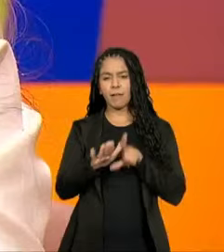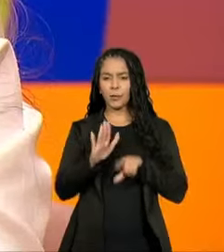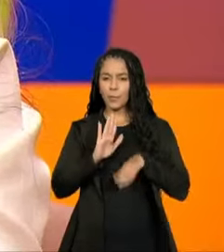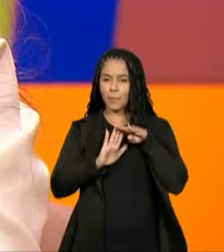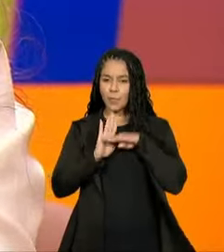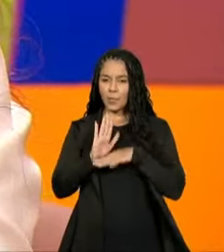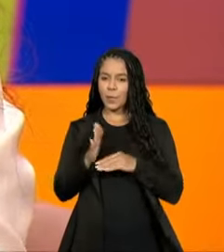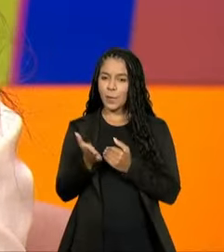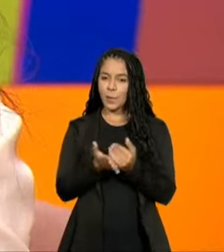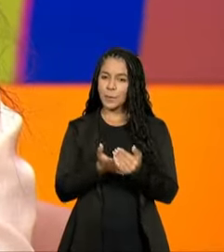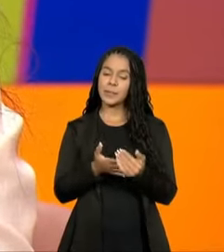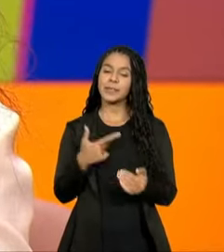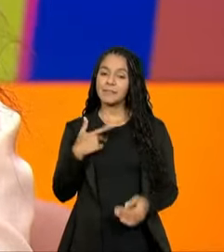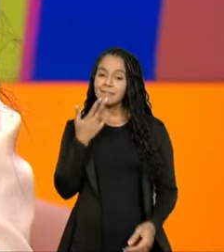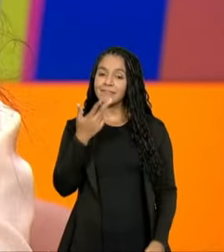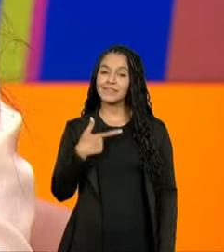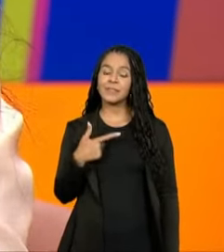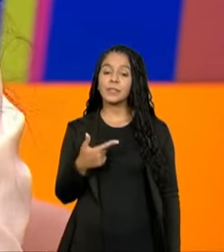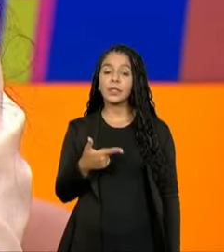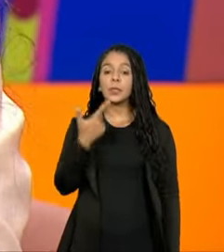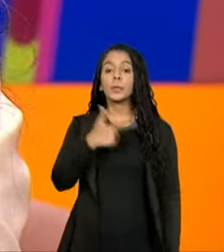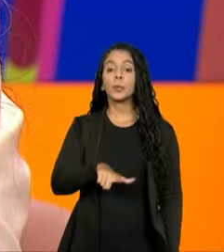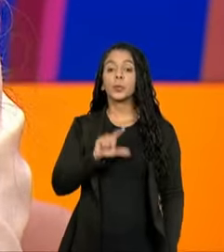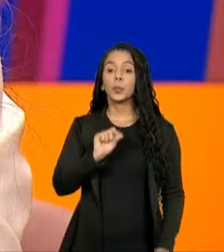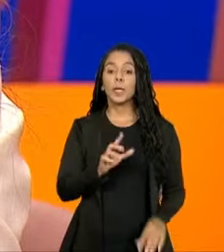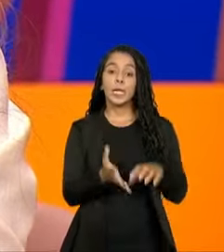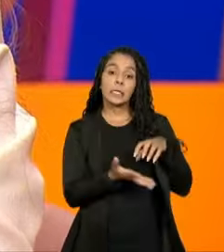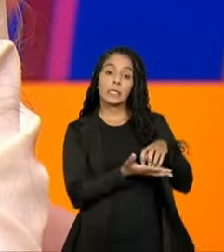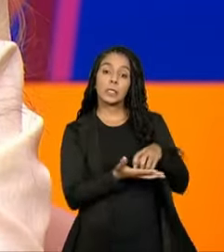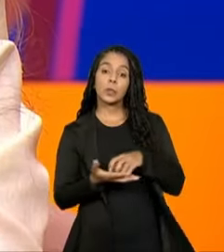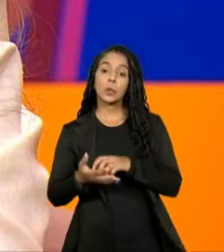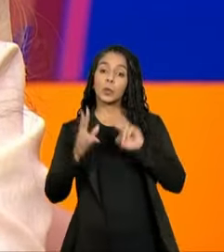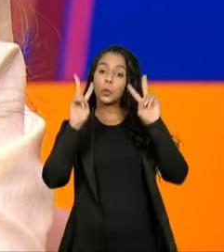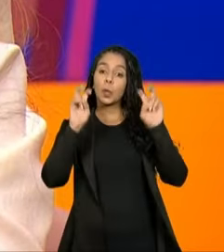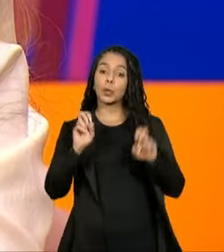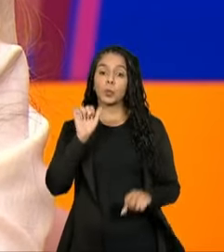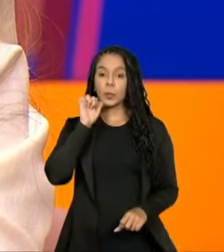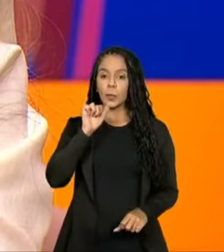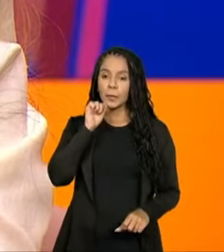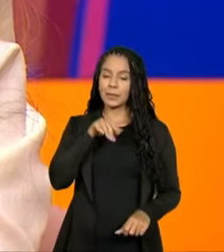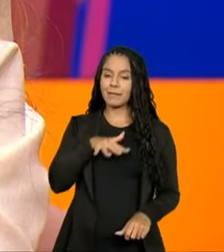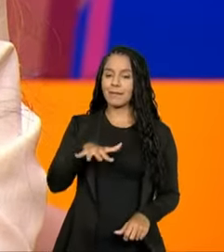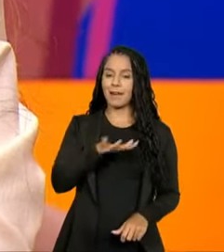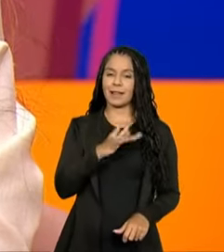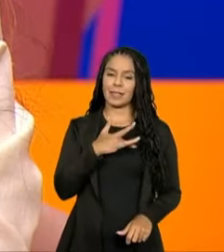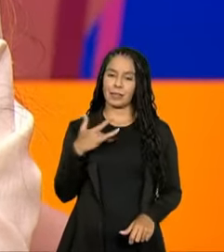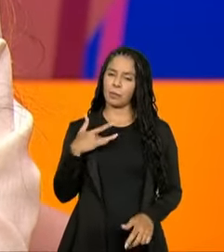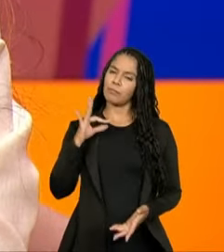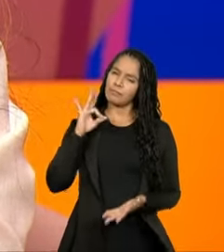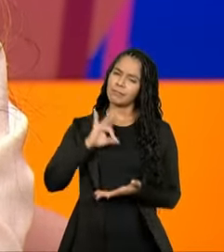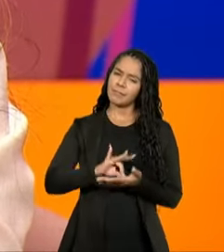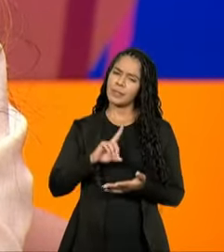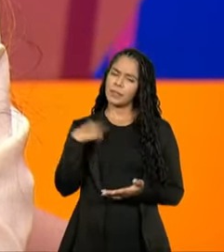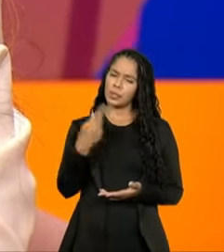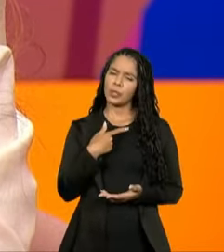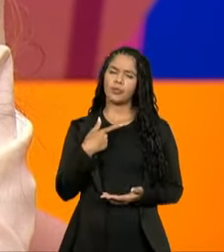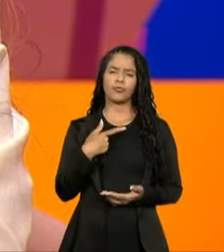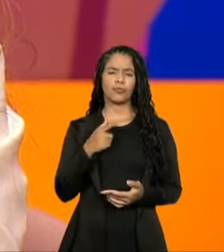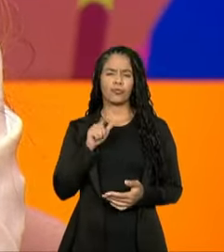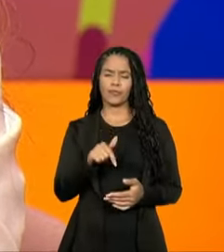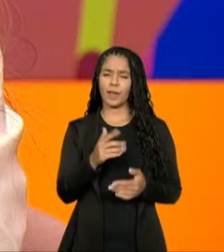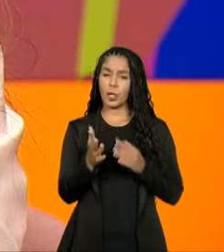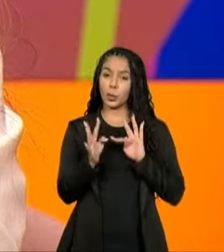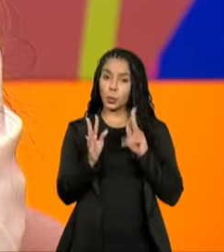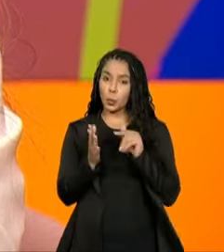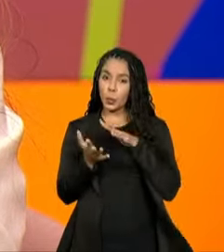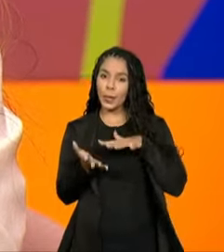começar, que repete a setorização dos assuntos femininos no campo da saúde, né? Na verdade, a gente acaba caminhando para tudo que é